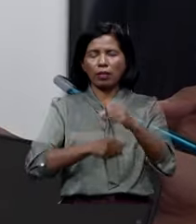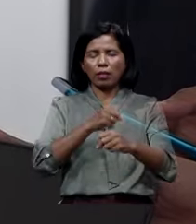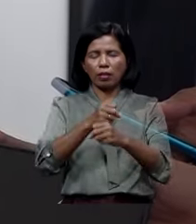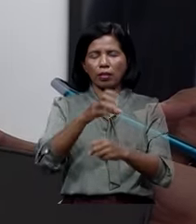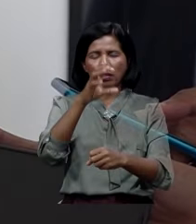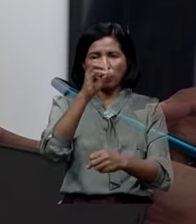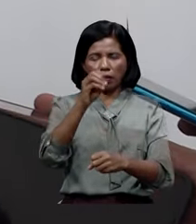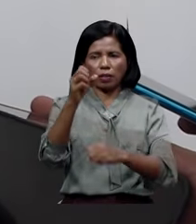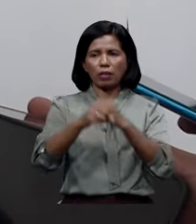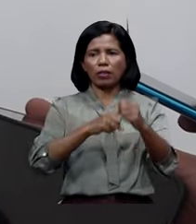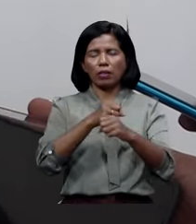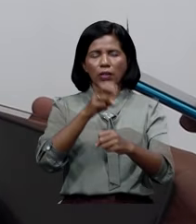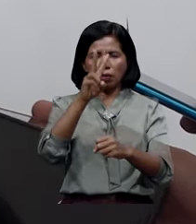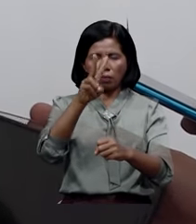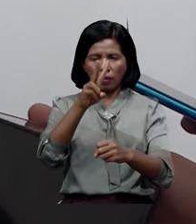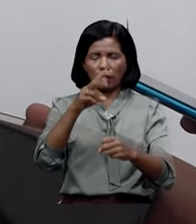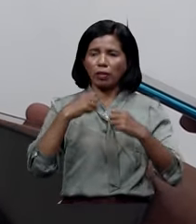tina rua minha saúde.